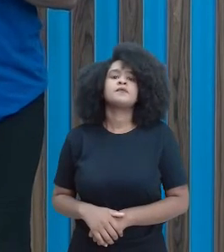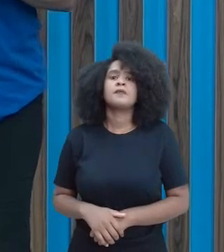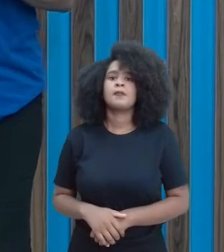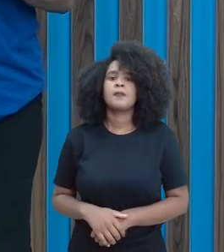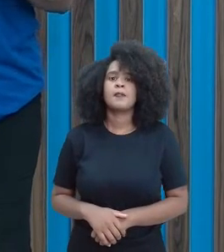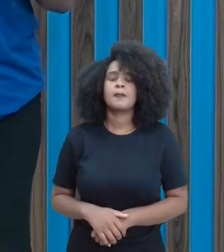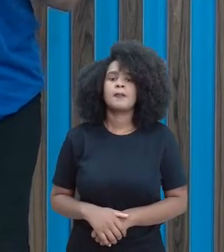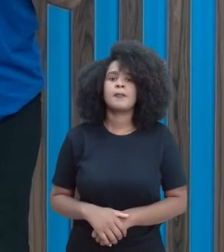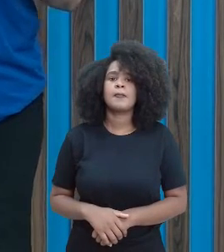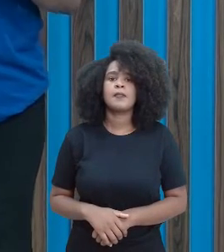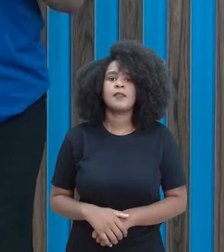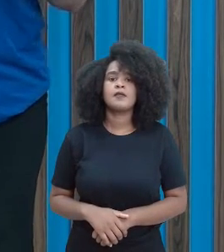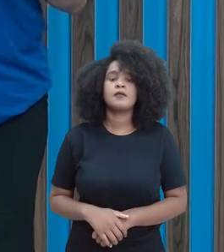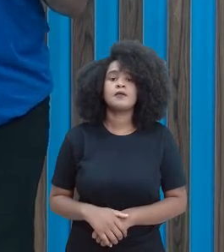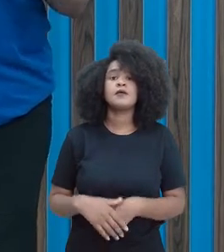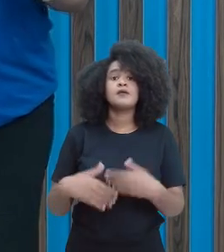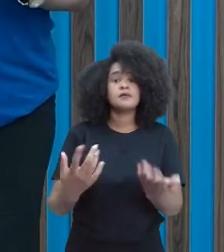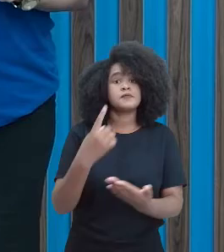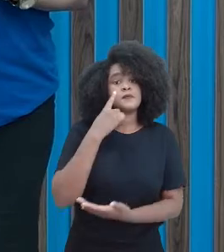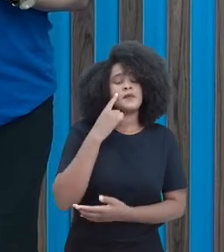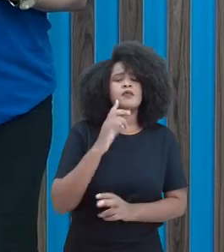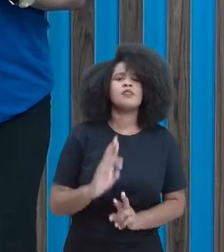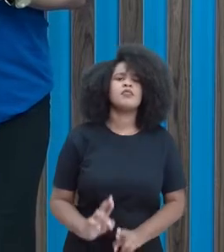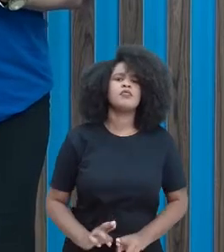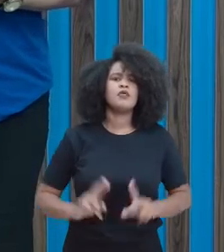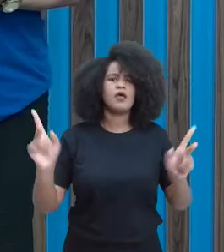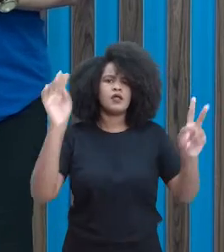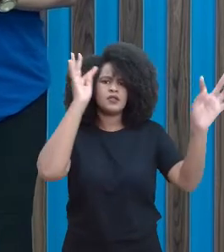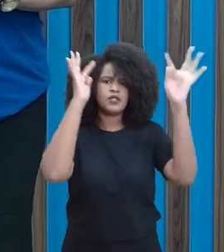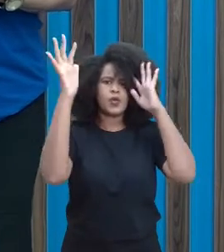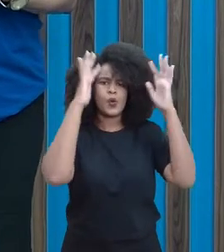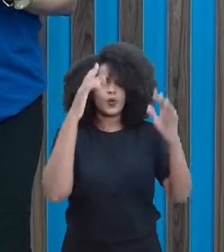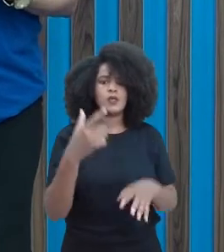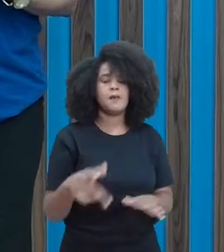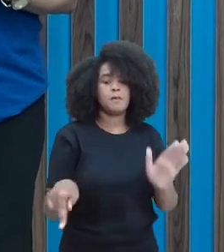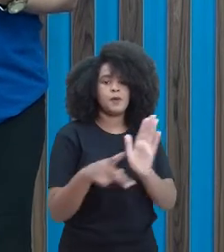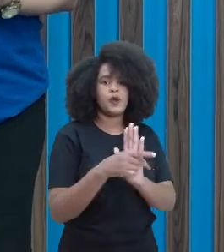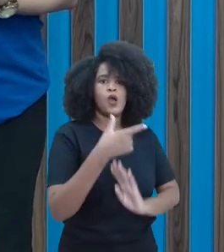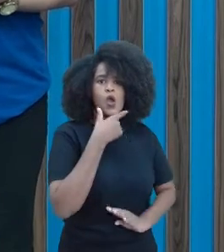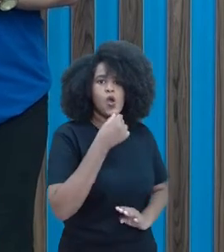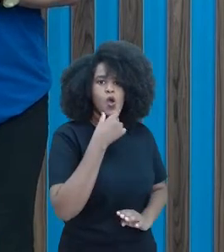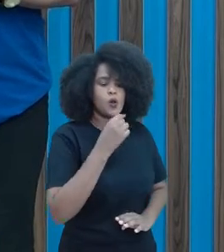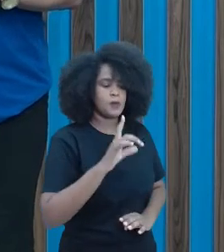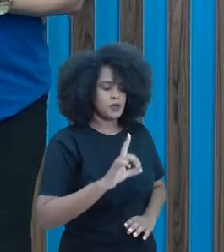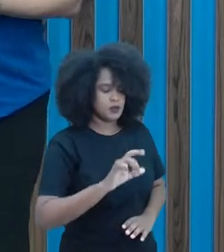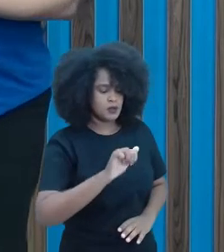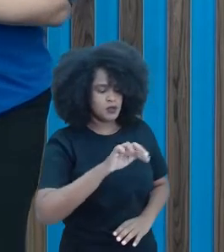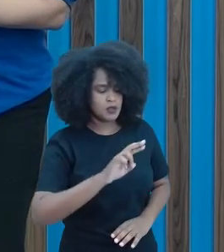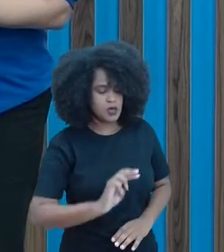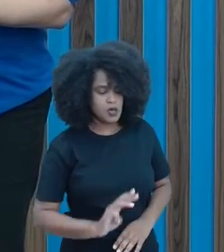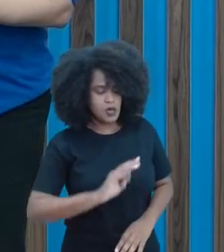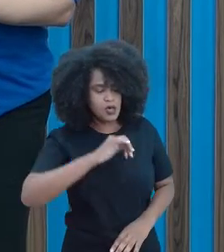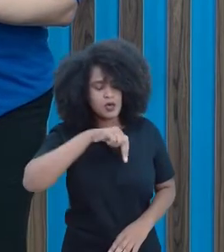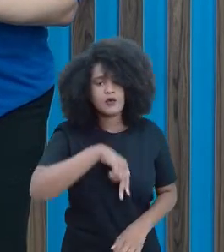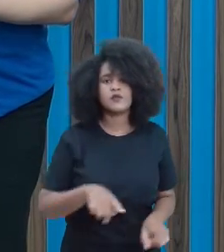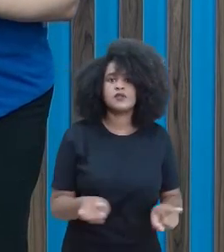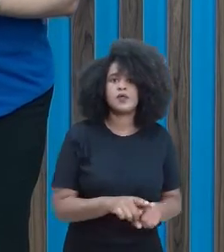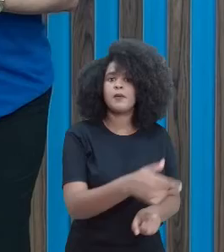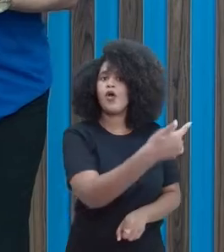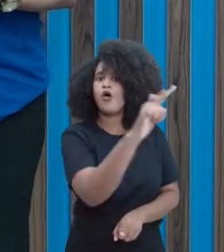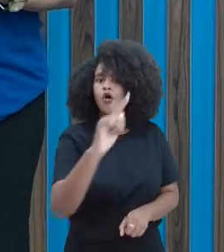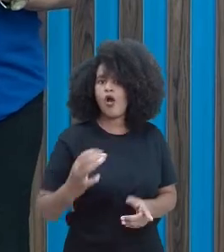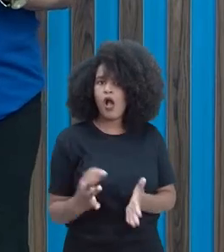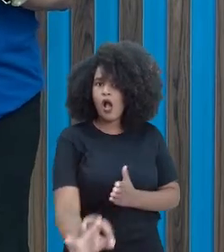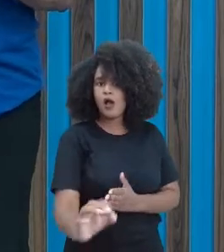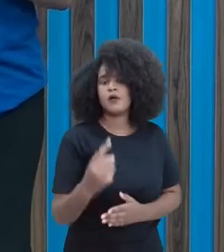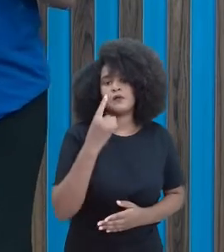ideia dele é que era um pouquinho diferente da que Darwin teve, da que Wallace teve, né? O que é que ele pensava?